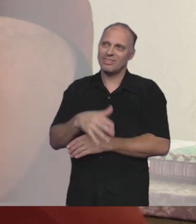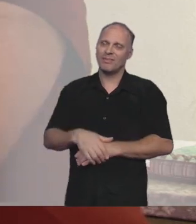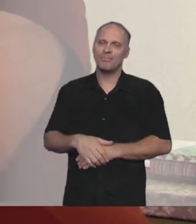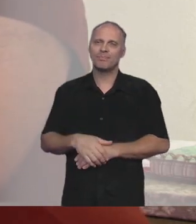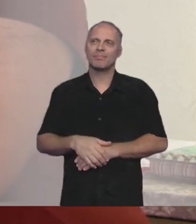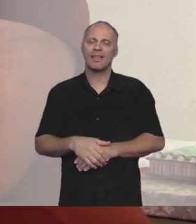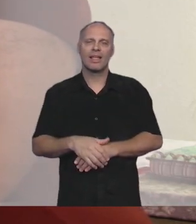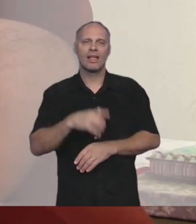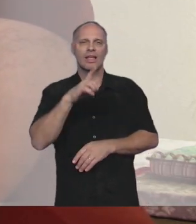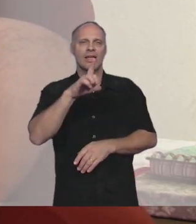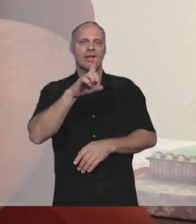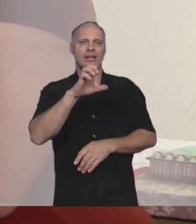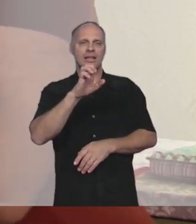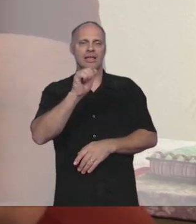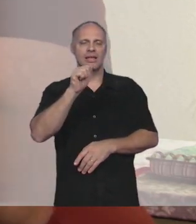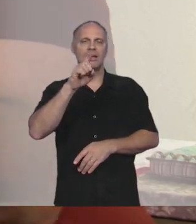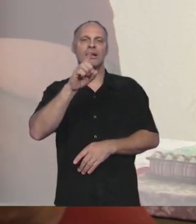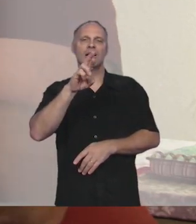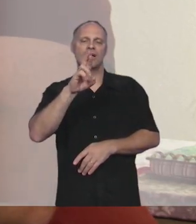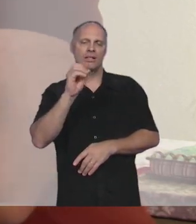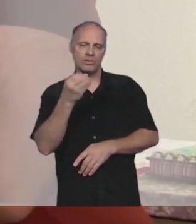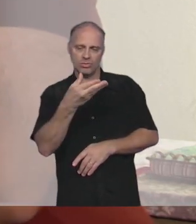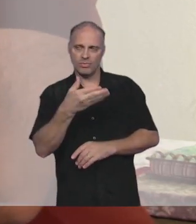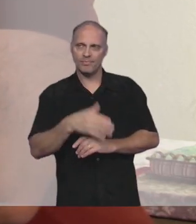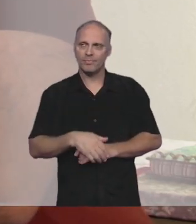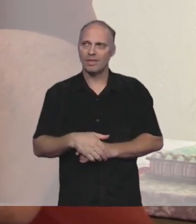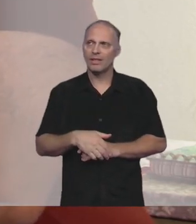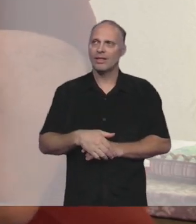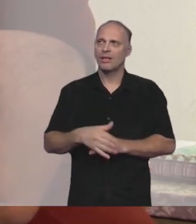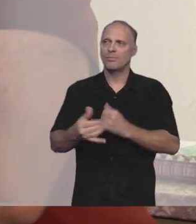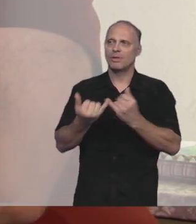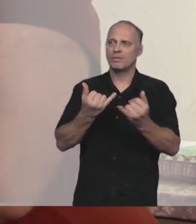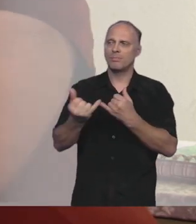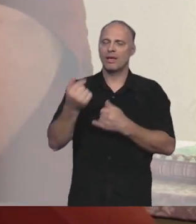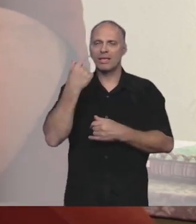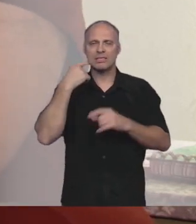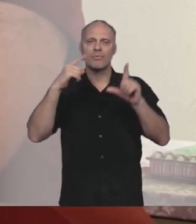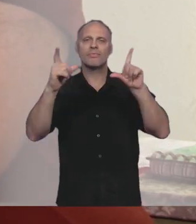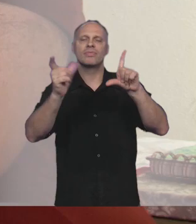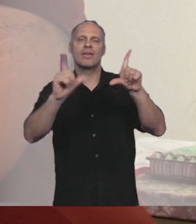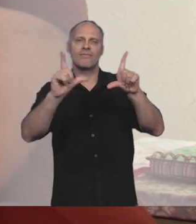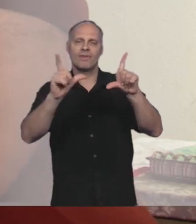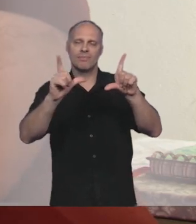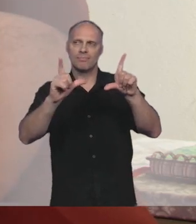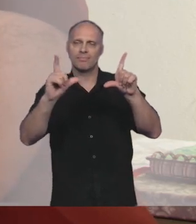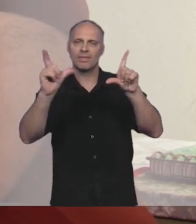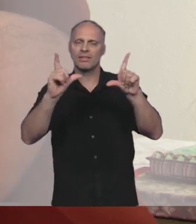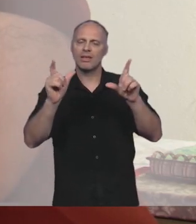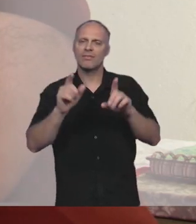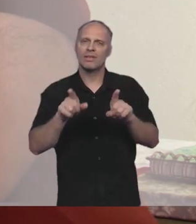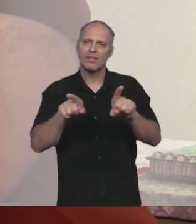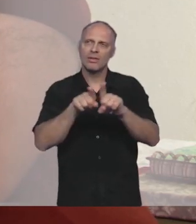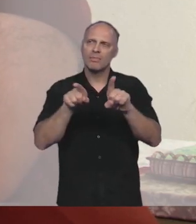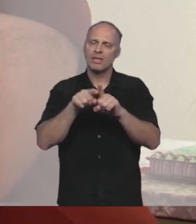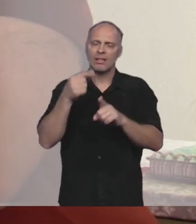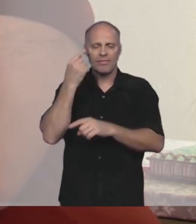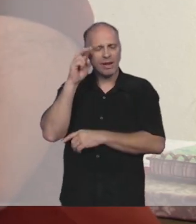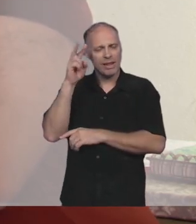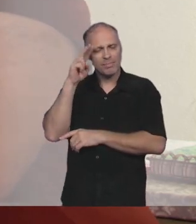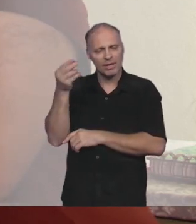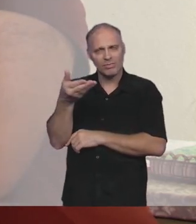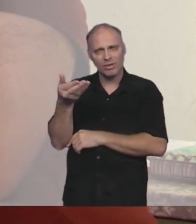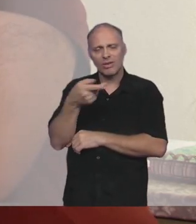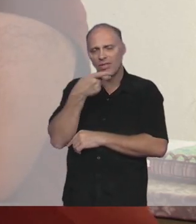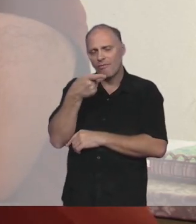de TV, né? Sim. E aí eu estava lembrando, agora que estava falando, assim, eu lembrei de uma cena de Bye Bye Brasil,